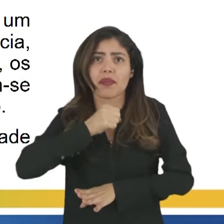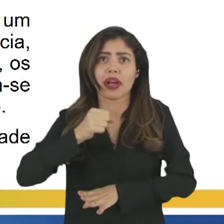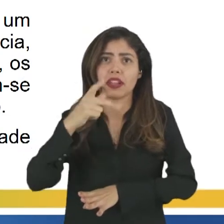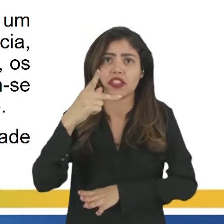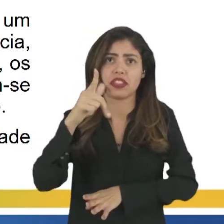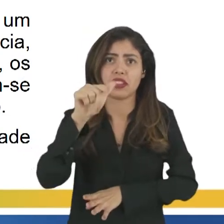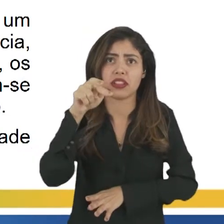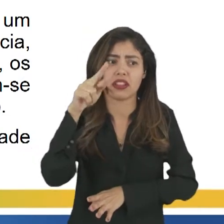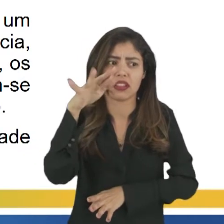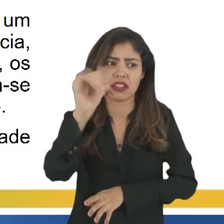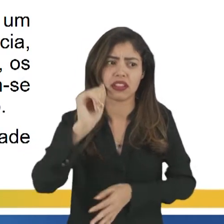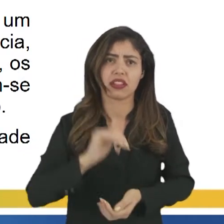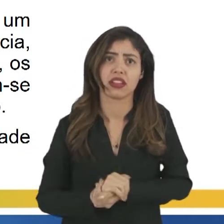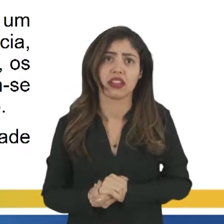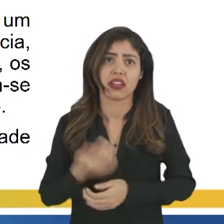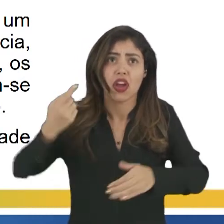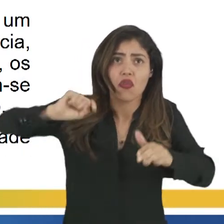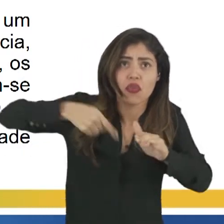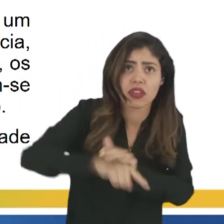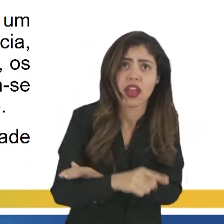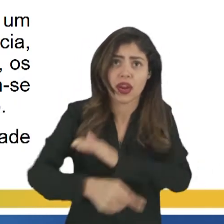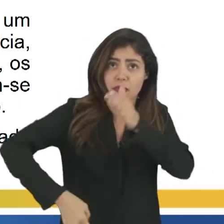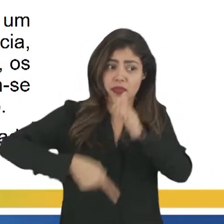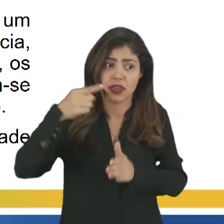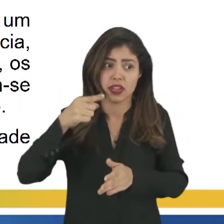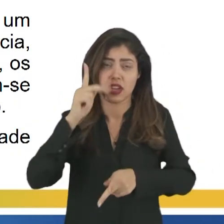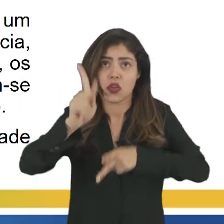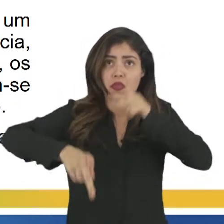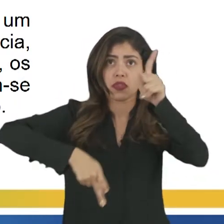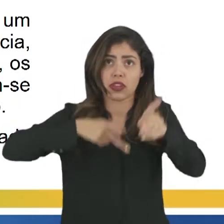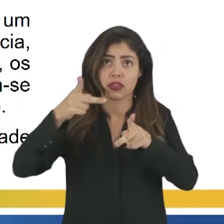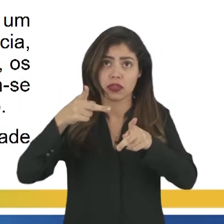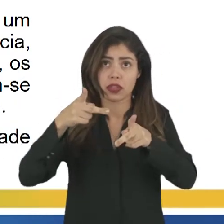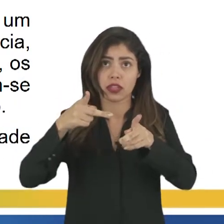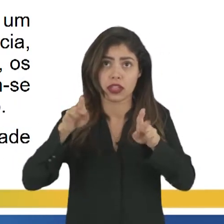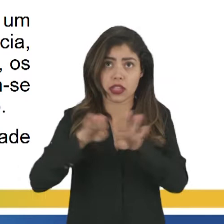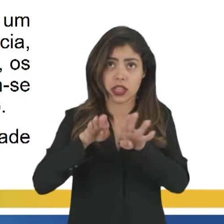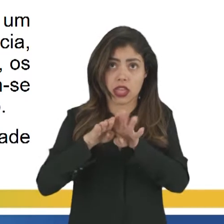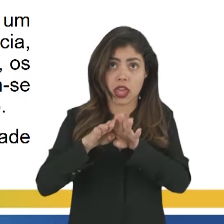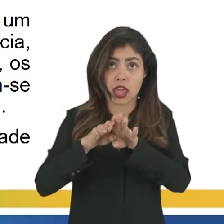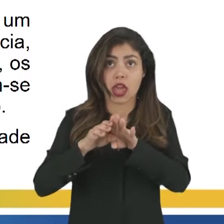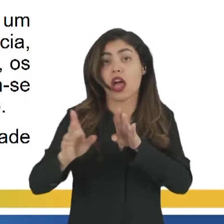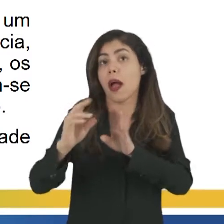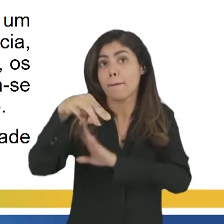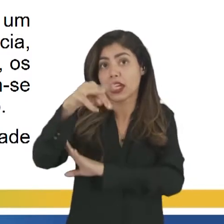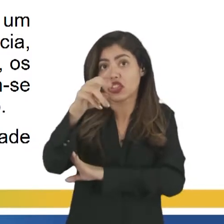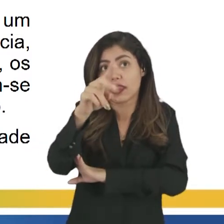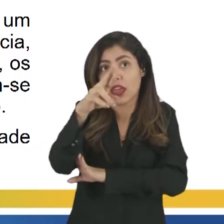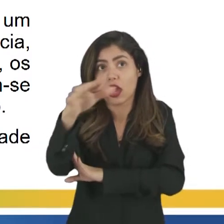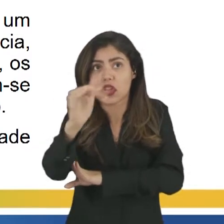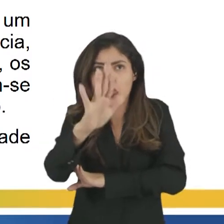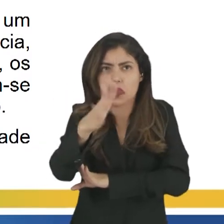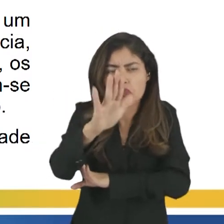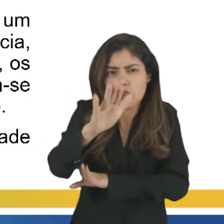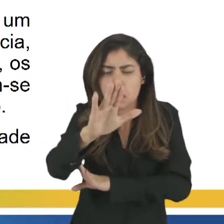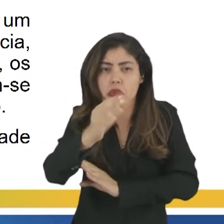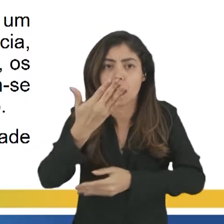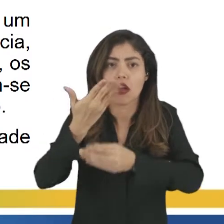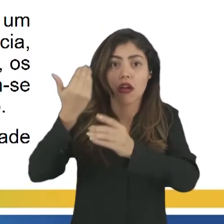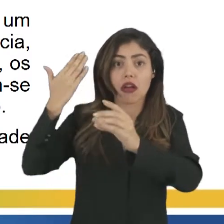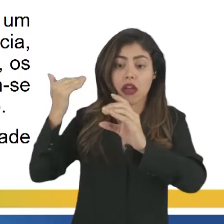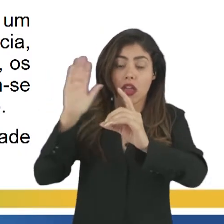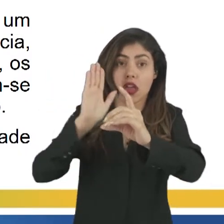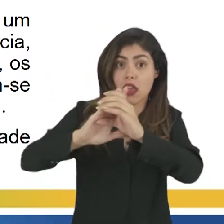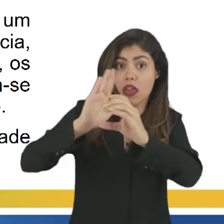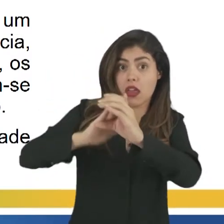tornaram-se independentes do Egito e converteram-se nos melhores comerciantes e marinheiros do mundo clássico, né? Ou do mundo